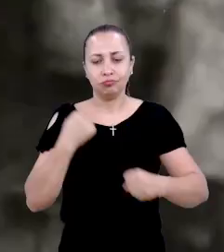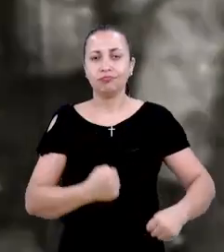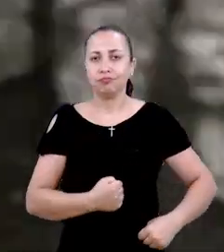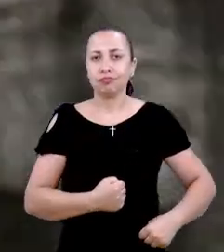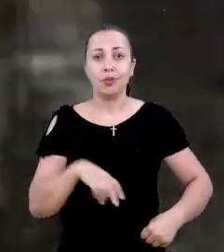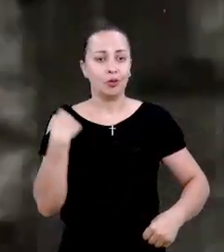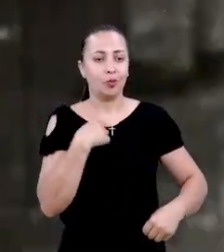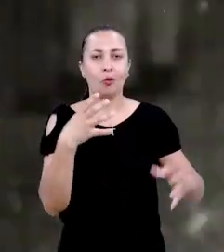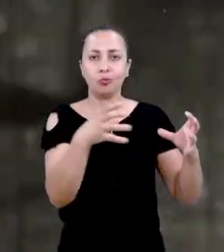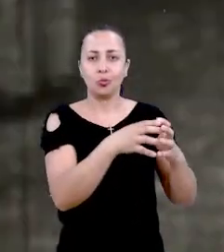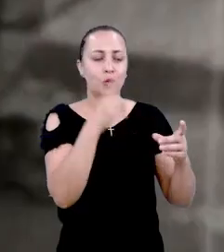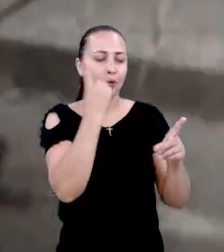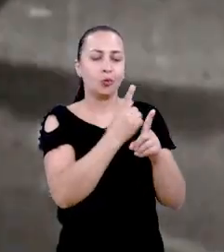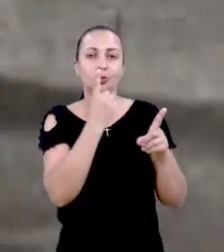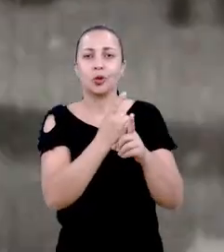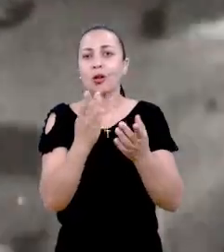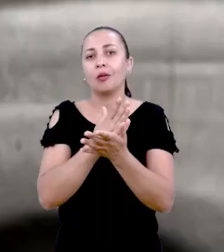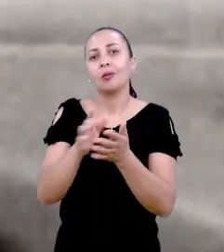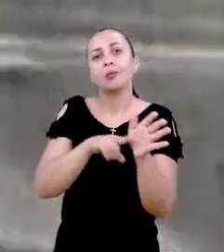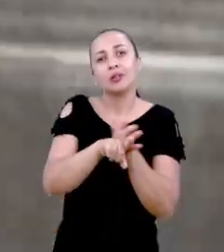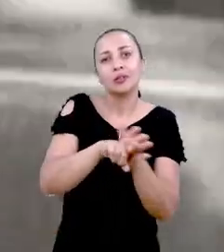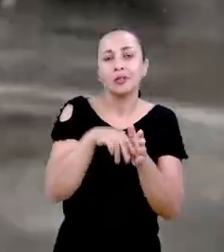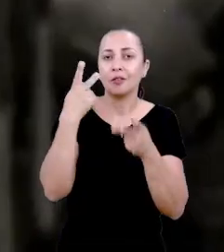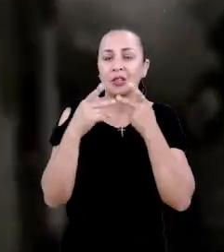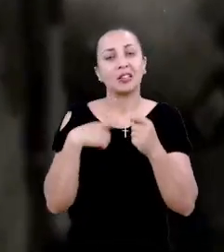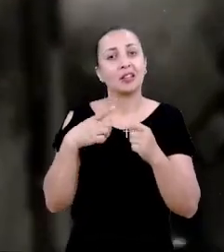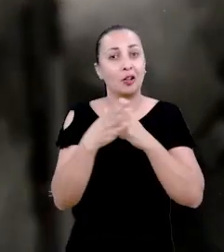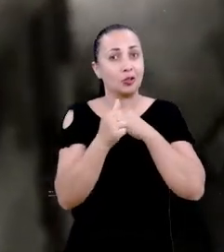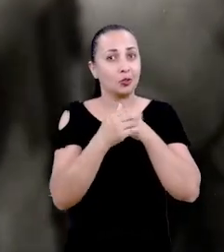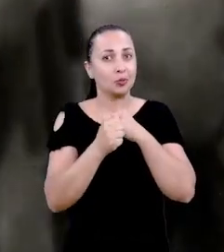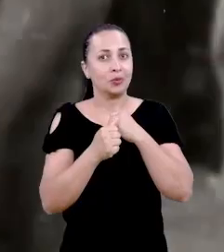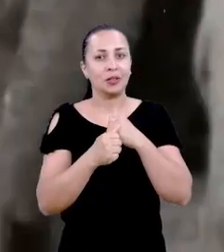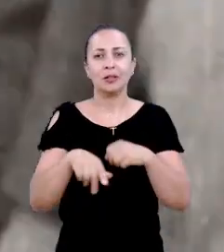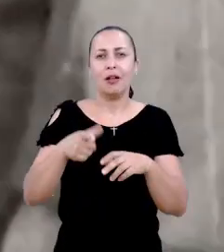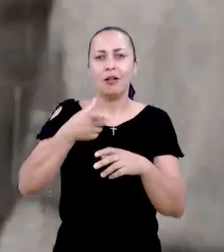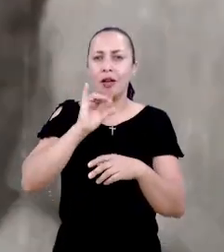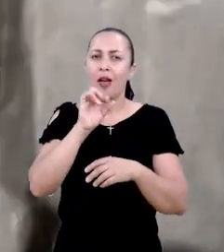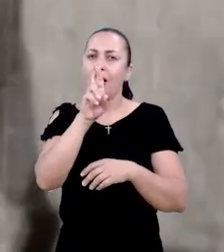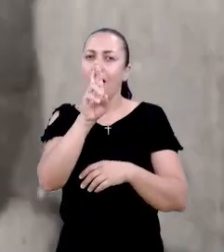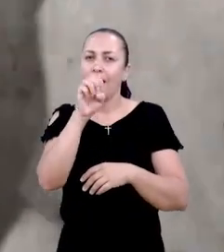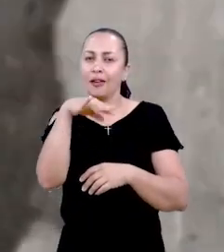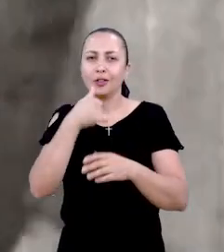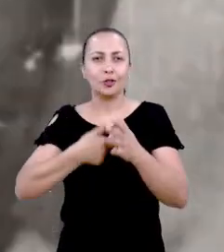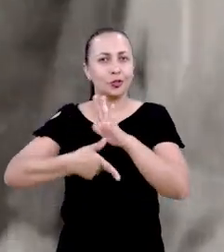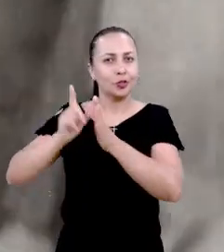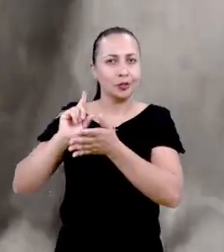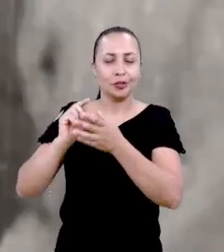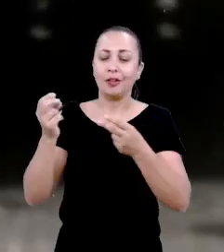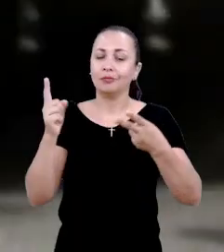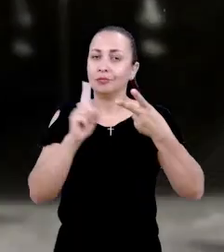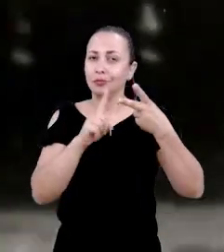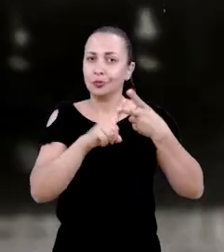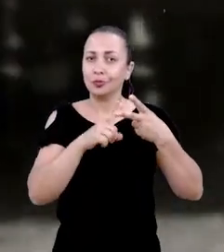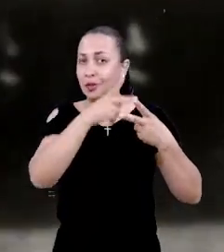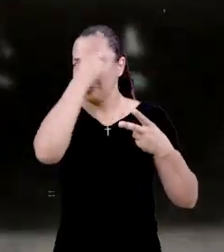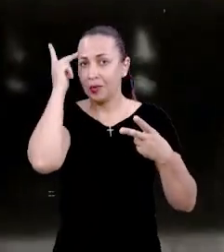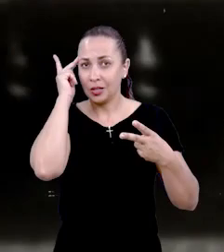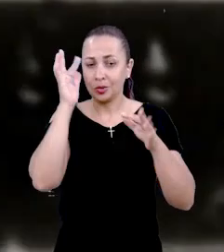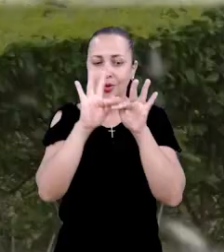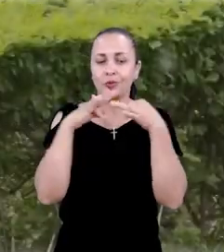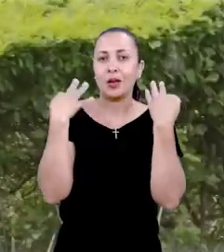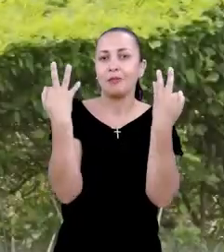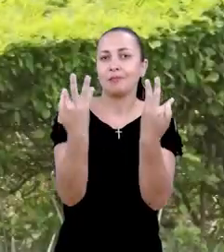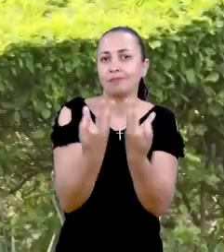foram vítimas e familiares de vítimas da ditadura. Então, essas pessoas que, inclusive, que lutaram